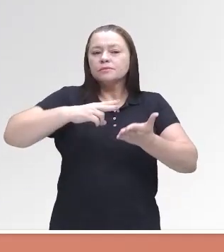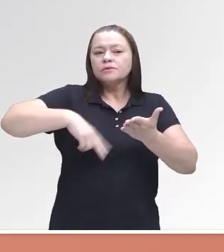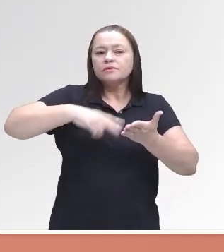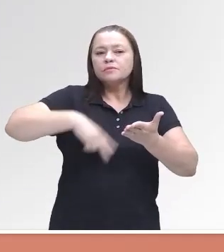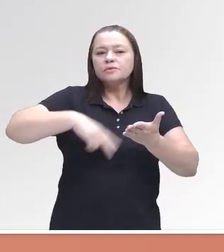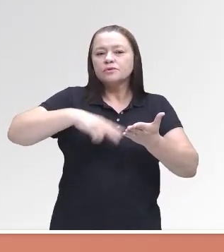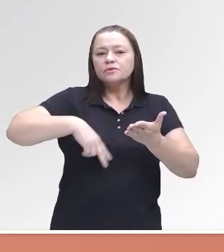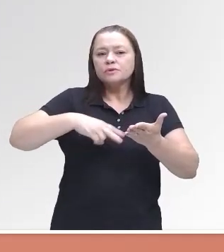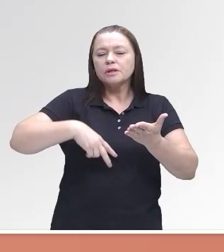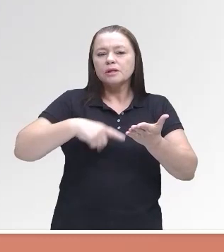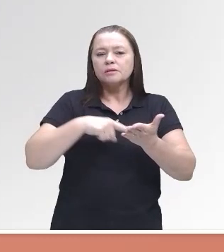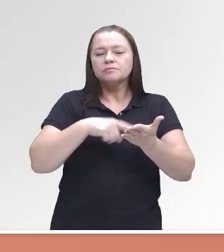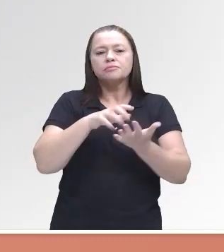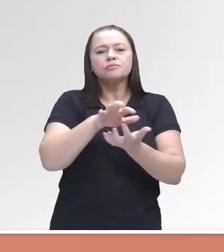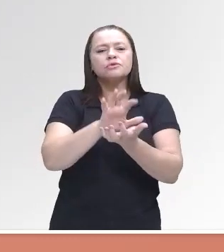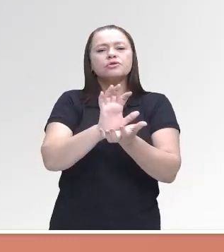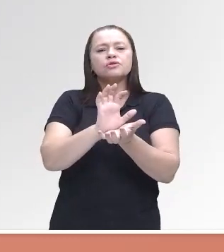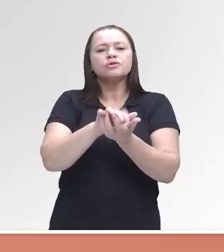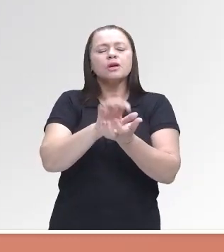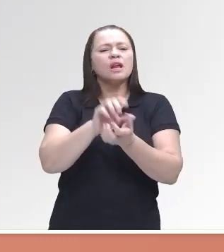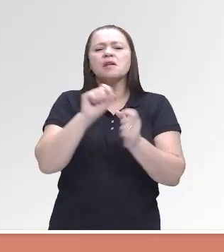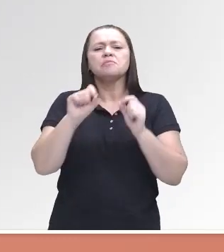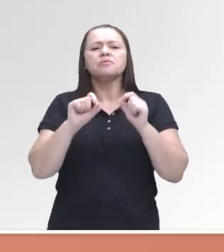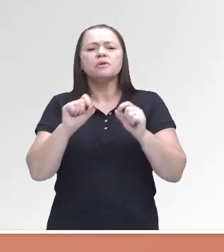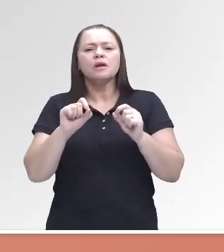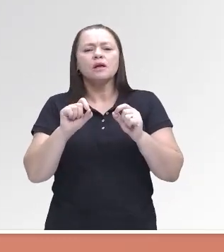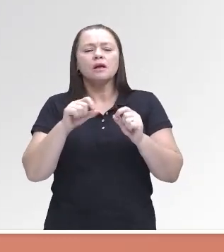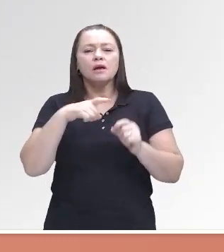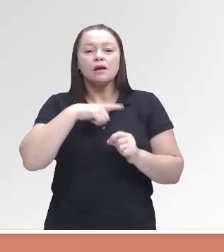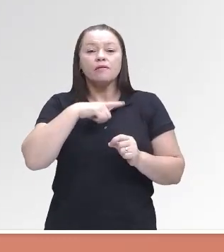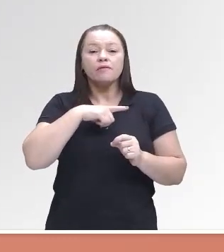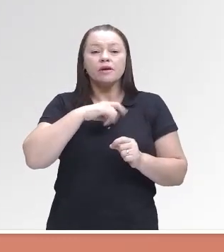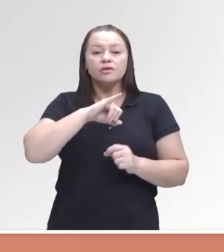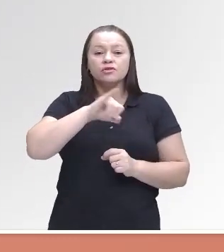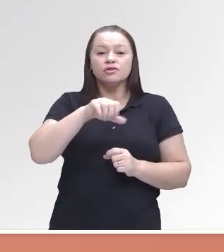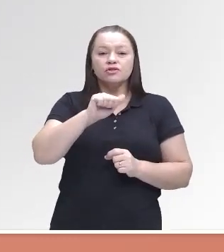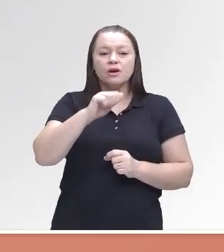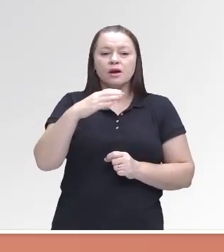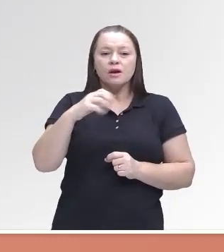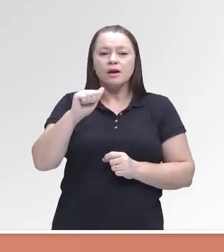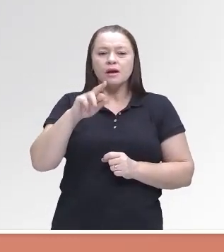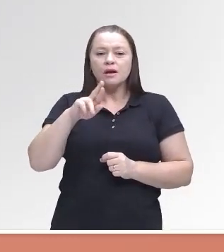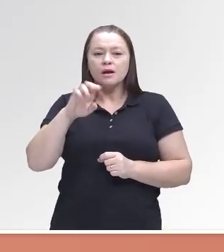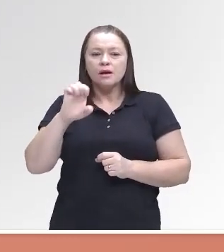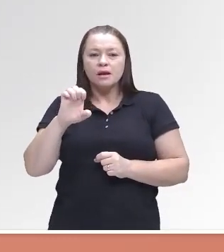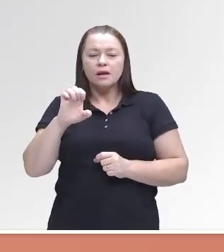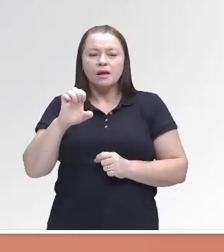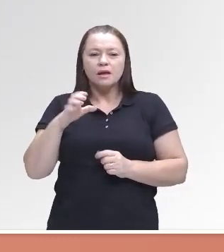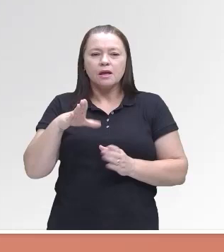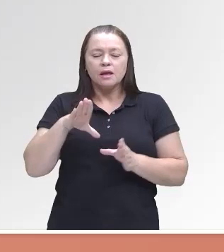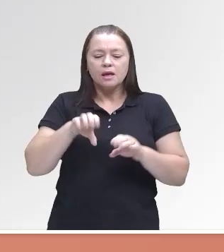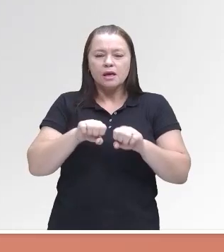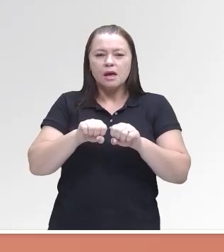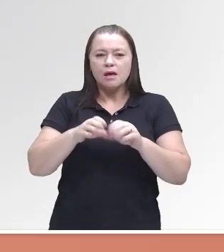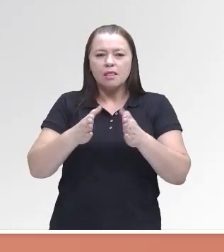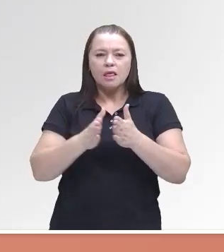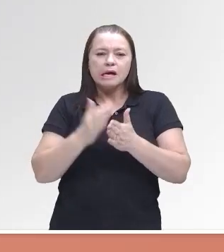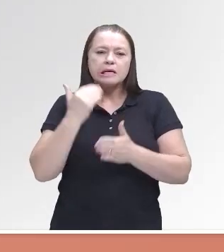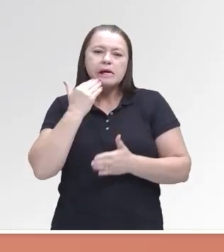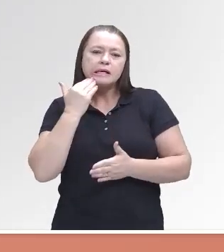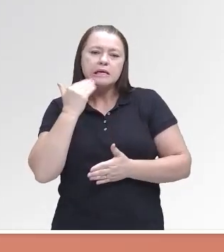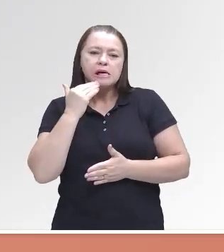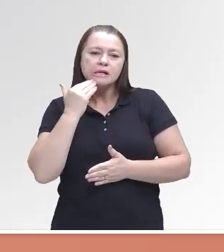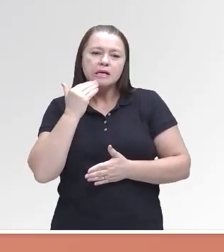aqui. Jacaré. O que é jacaré? Vem de jacaré, que é torto, sinuoso.